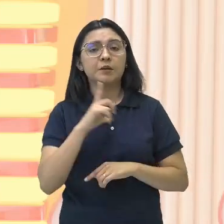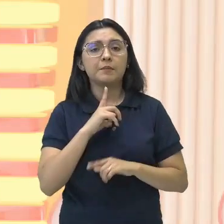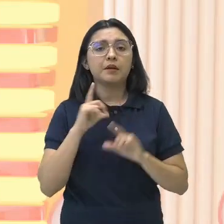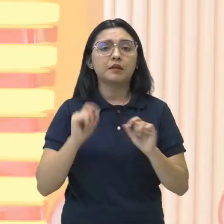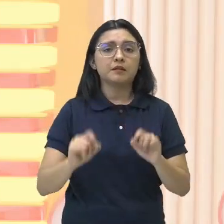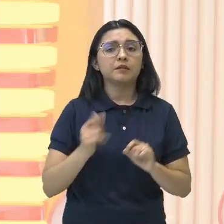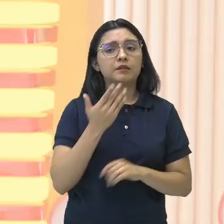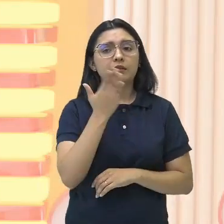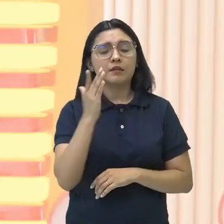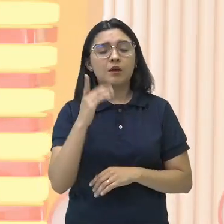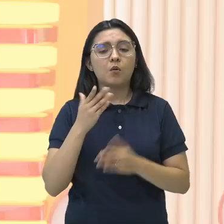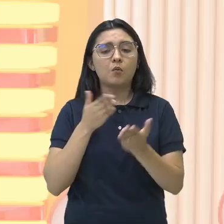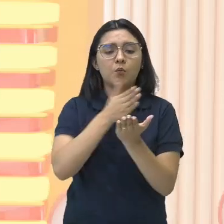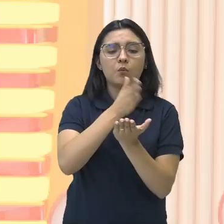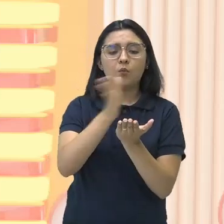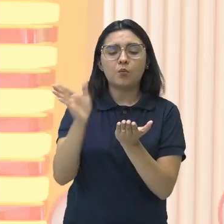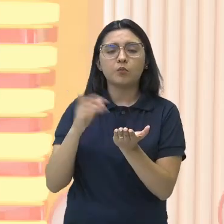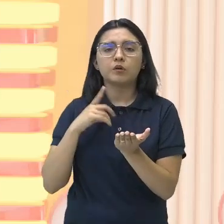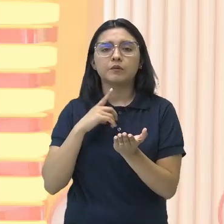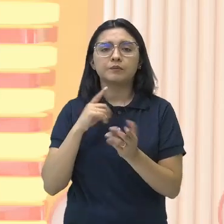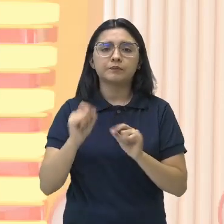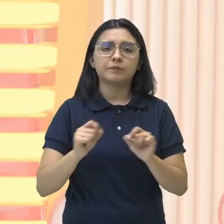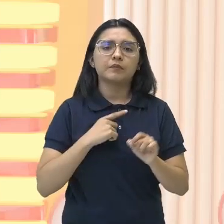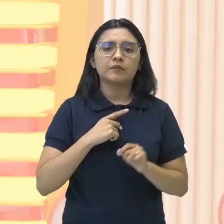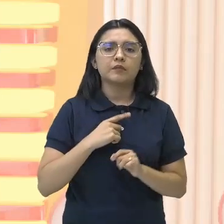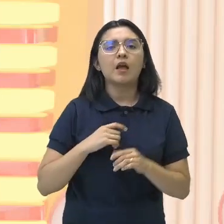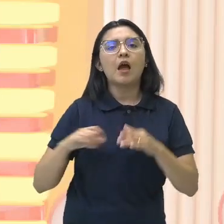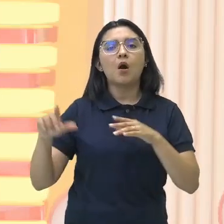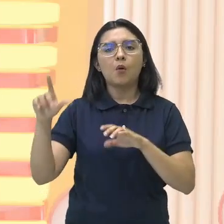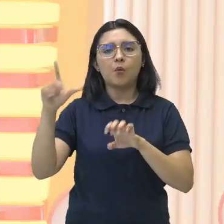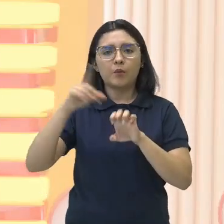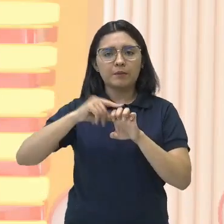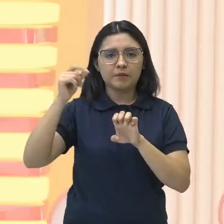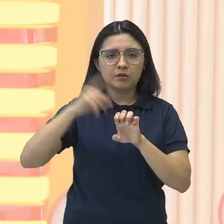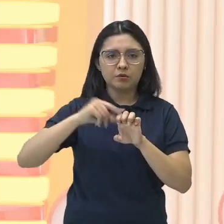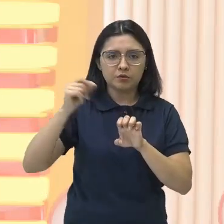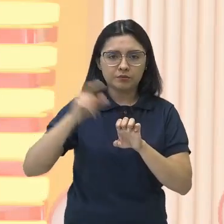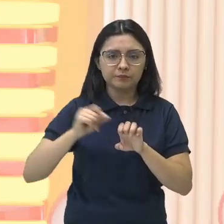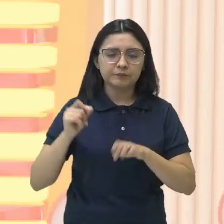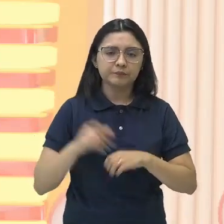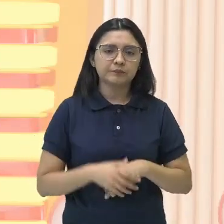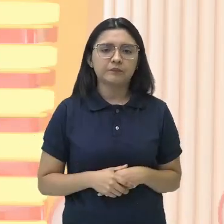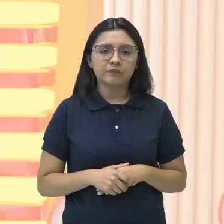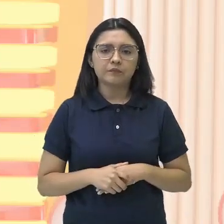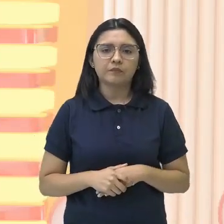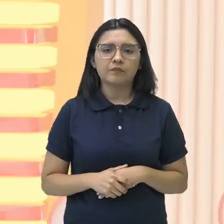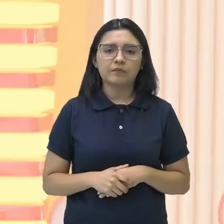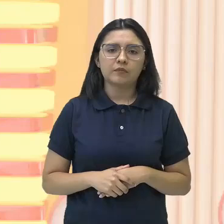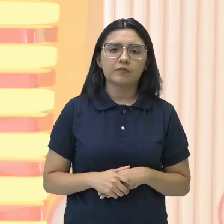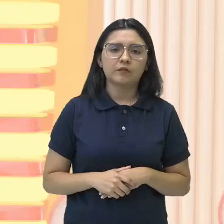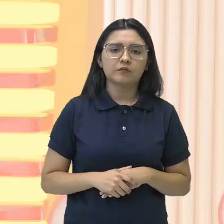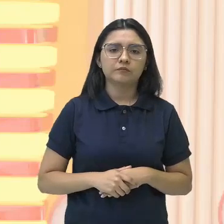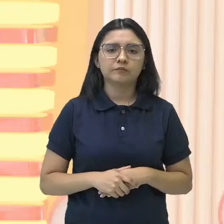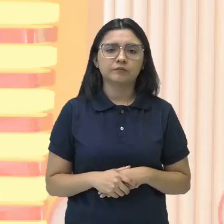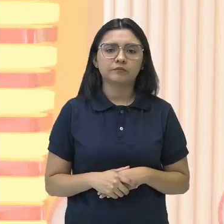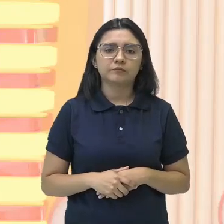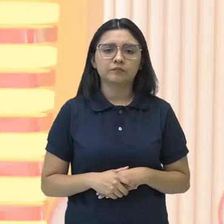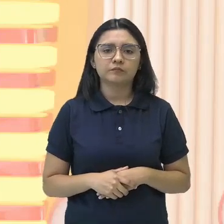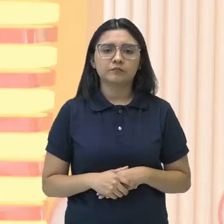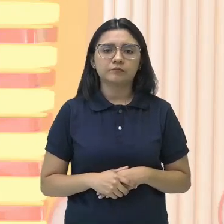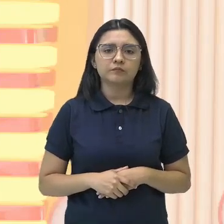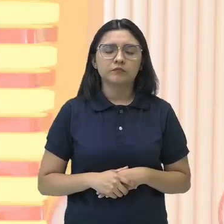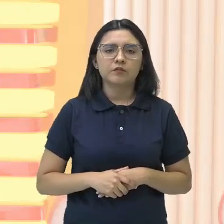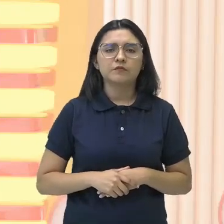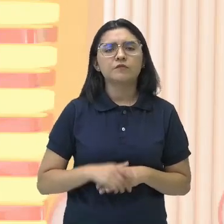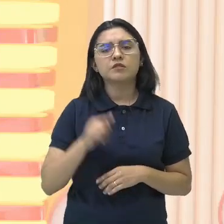caminho de muitas pessoas que está relacionado aí ao empreendedorismo, não é? Que é quando você deixa de ser, você